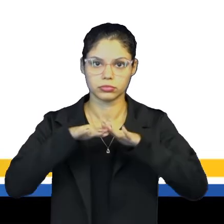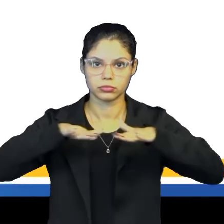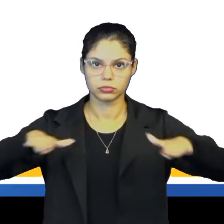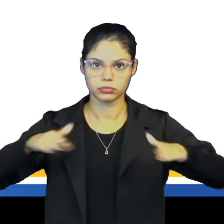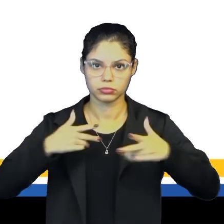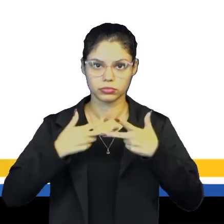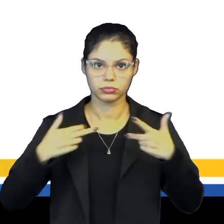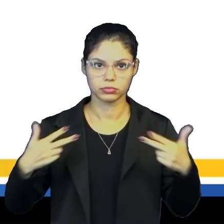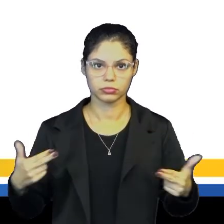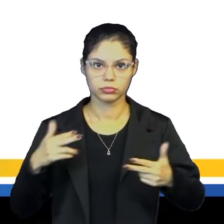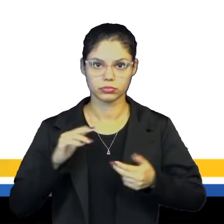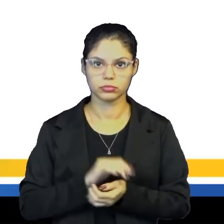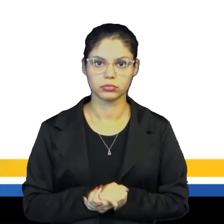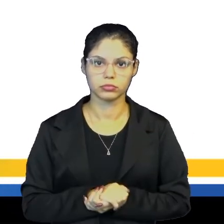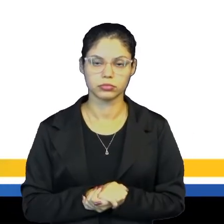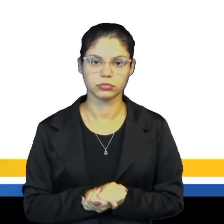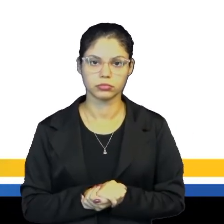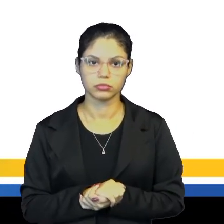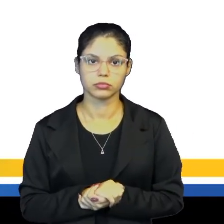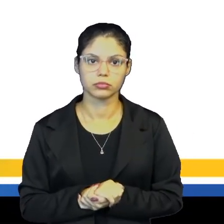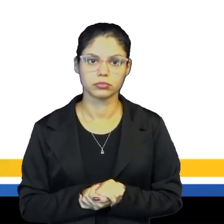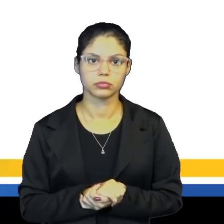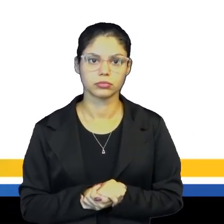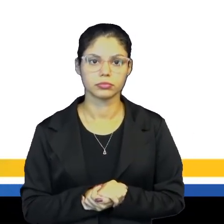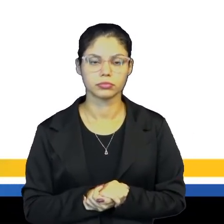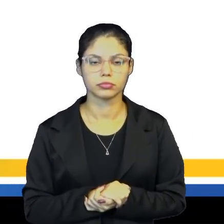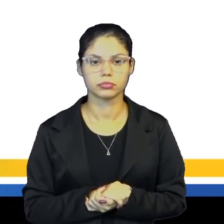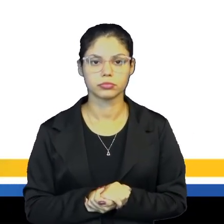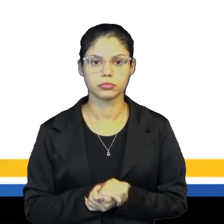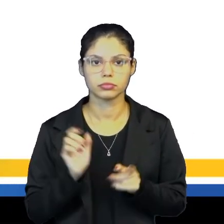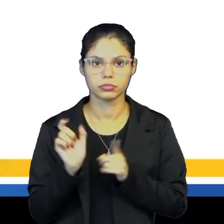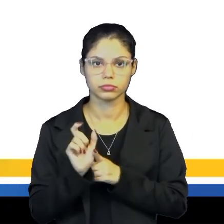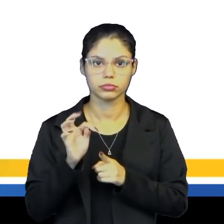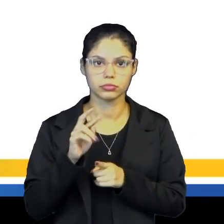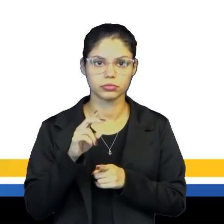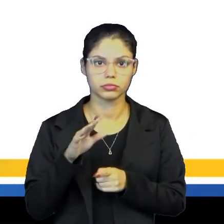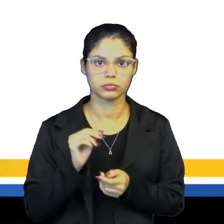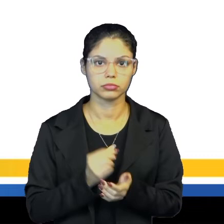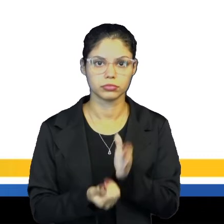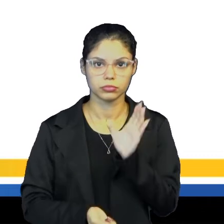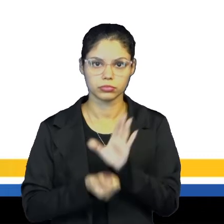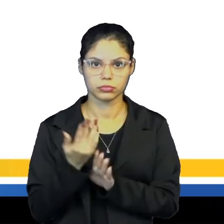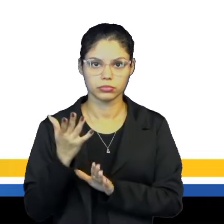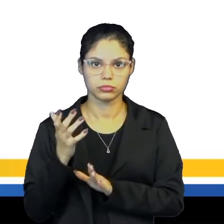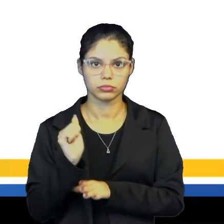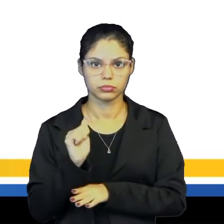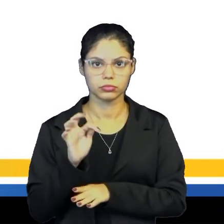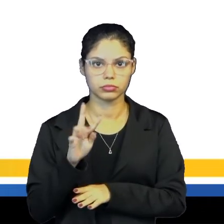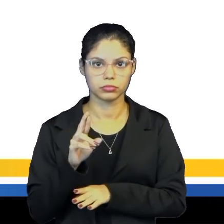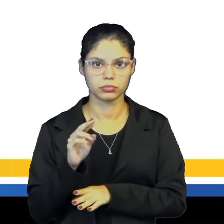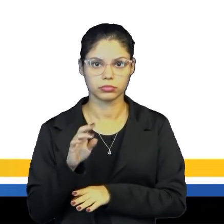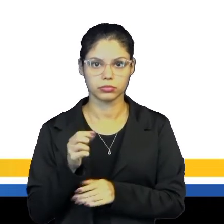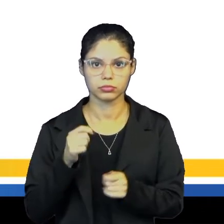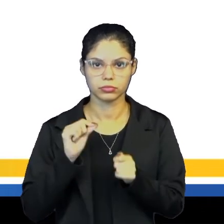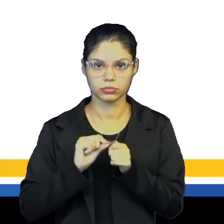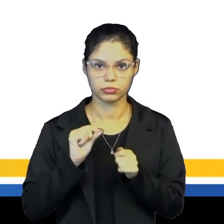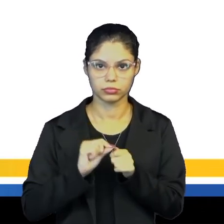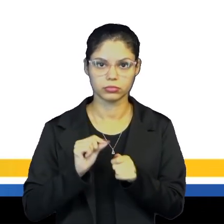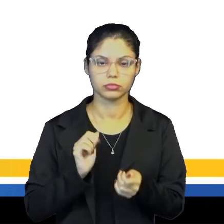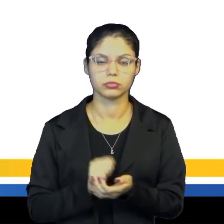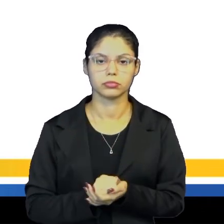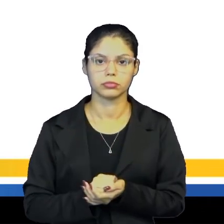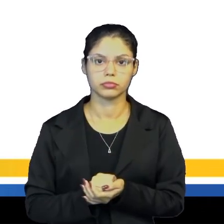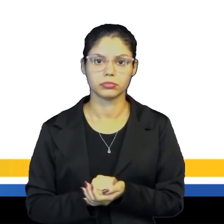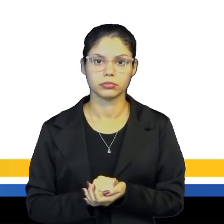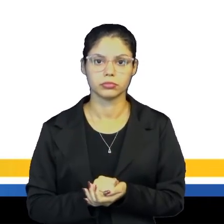das superfícies dos objetos, tá? A palavra textura tem origem no ato de tecer, né, ali